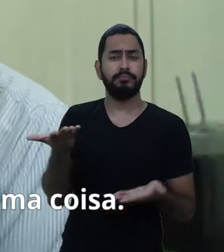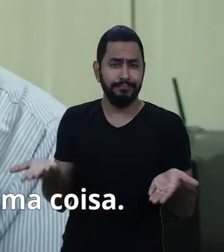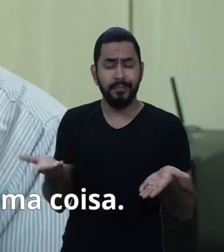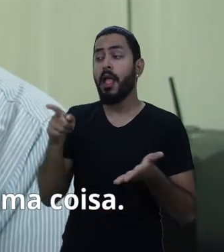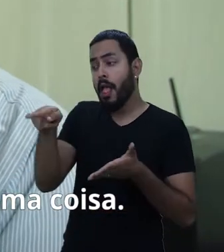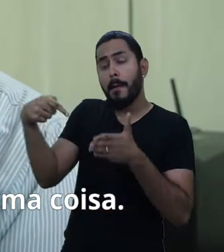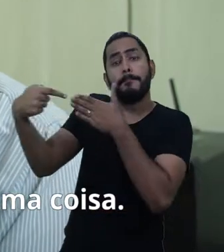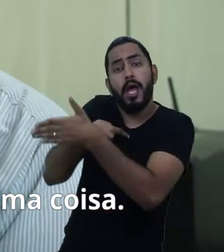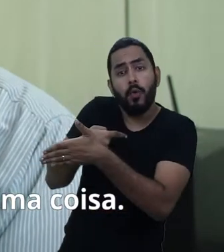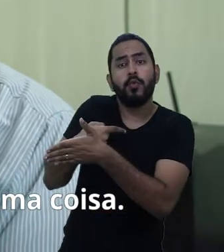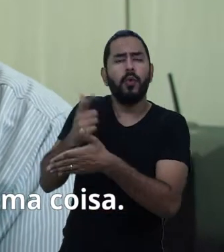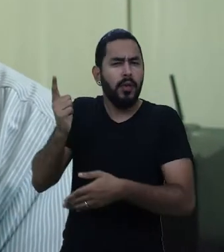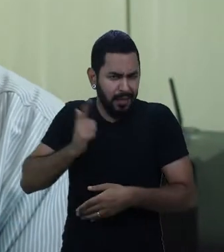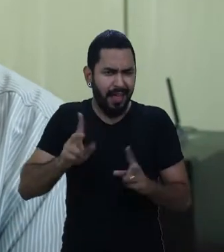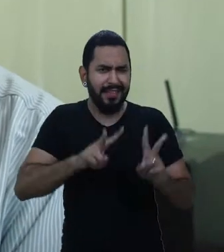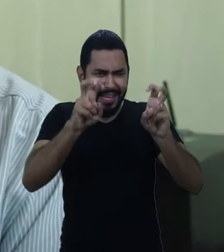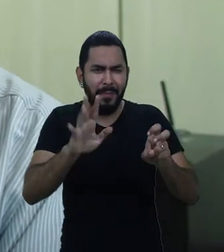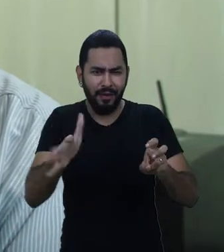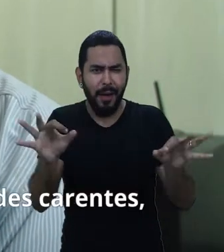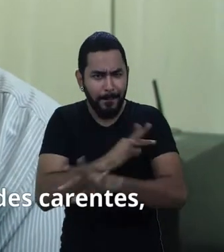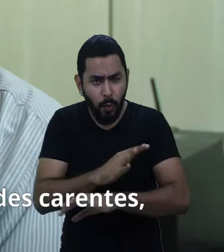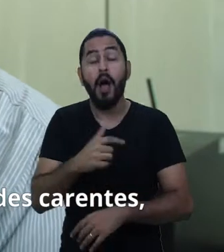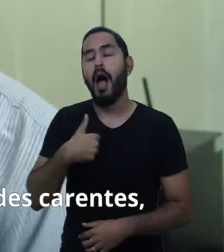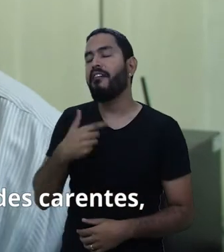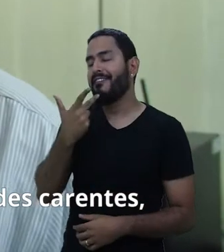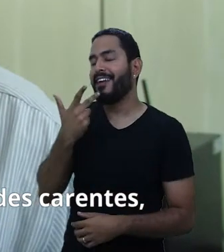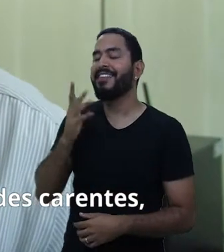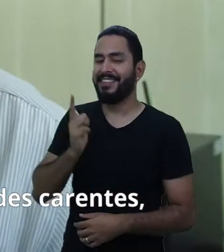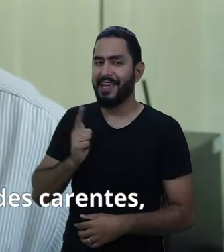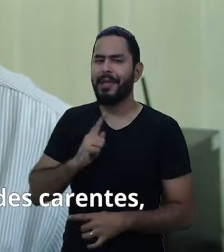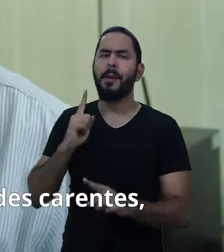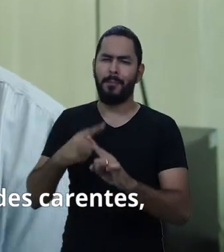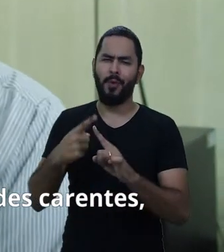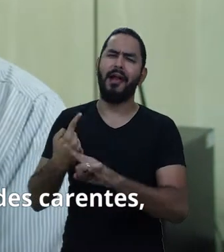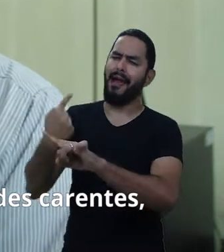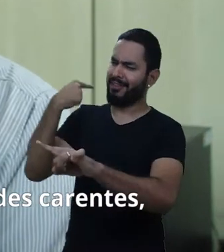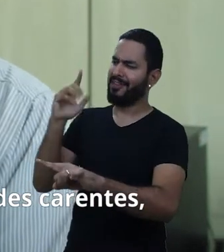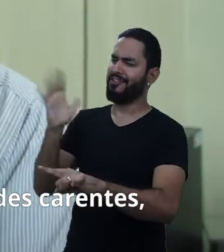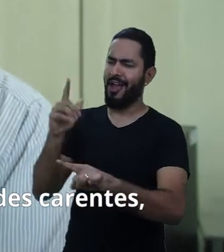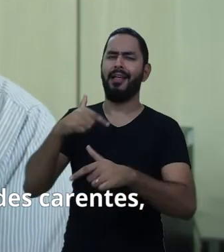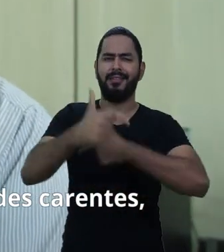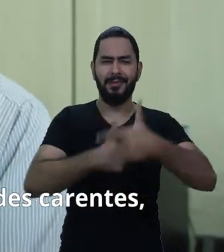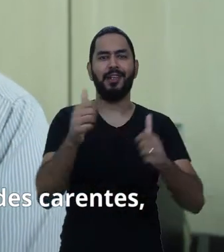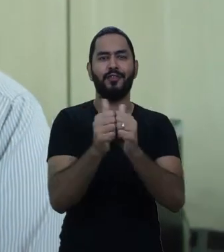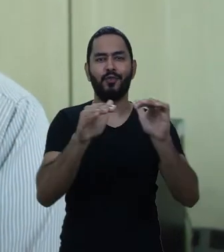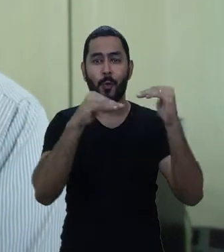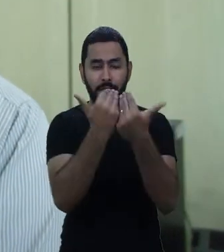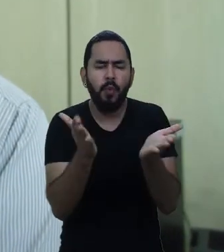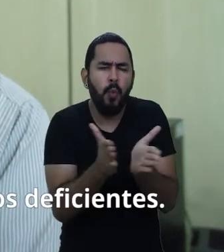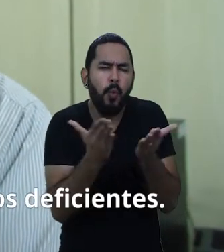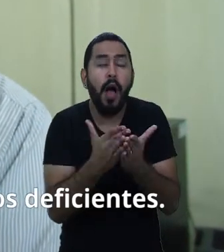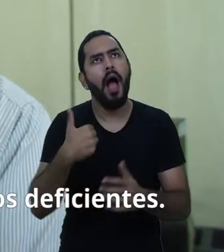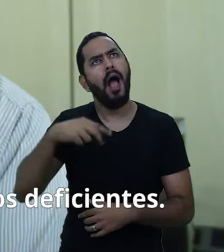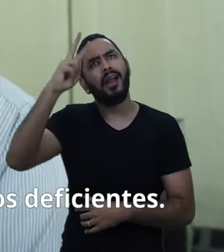Então me perguntaram se tinha alguma coisa. Eu disse, opa, tem, eu já tenho trabalhos feitos para comunidades carentes. Aí eu lembrei,